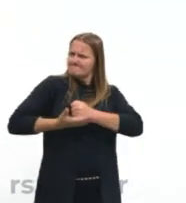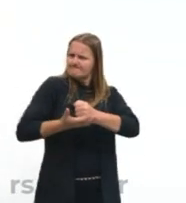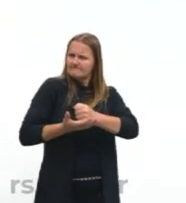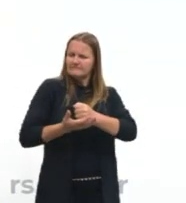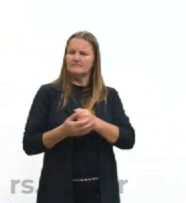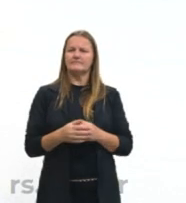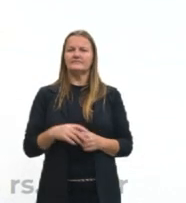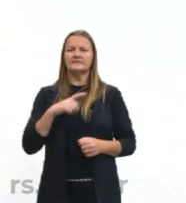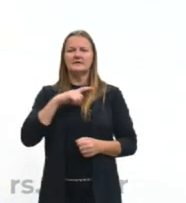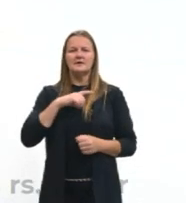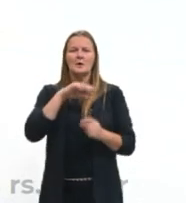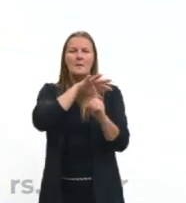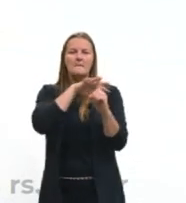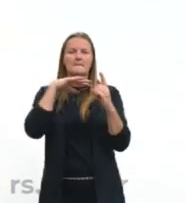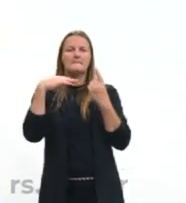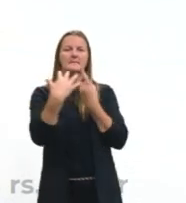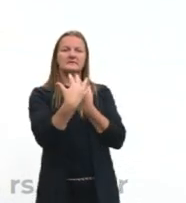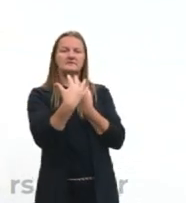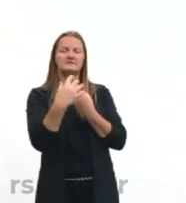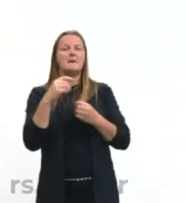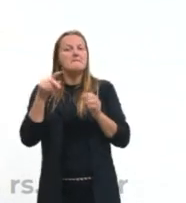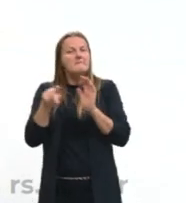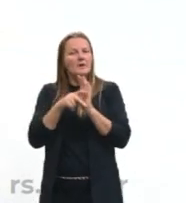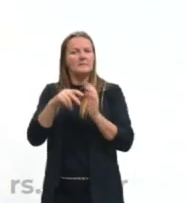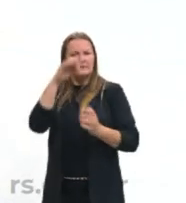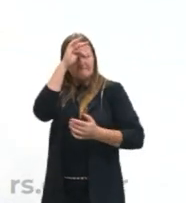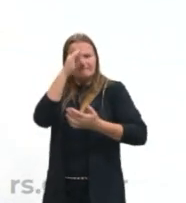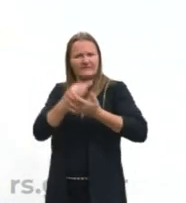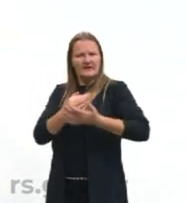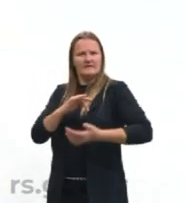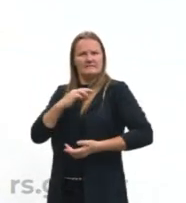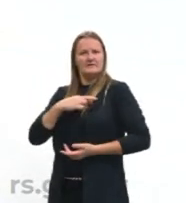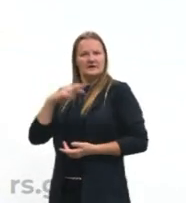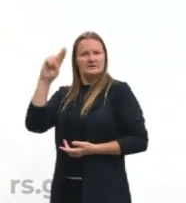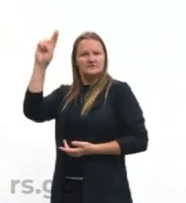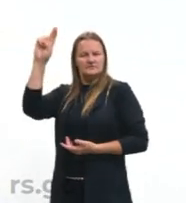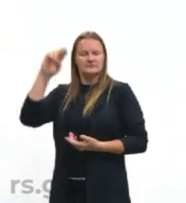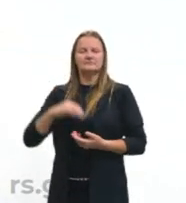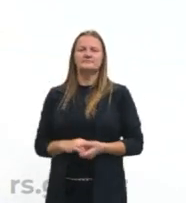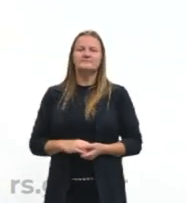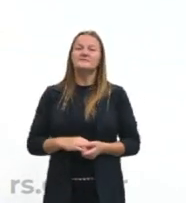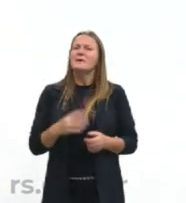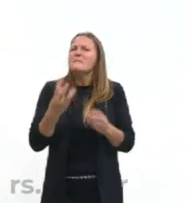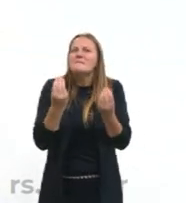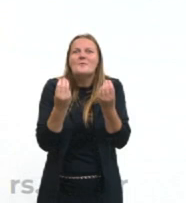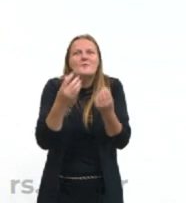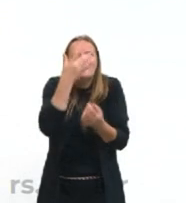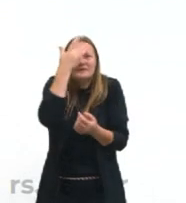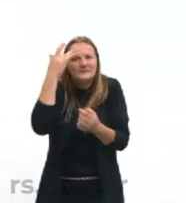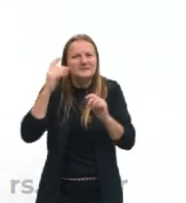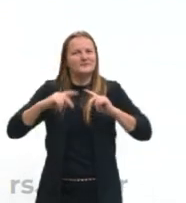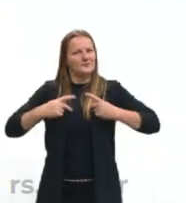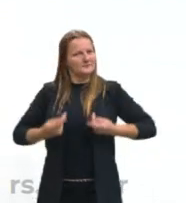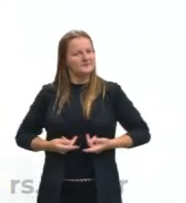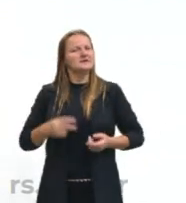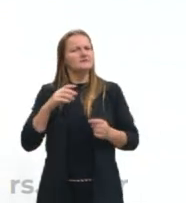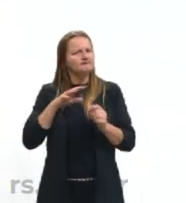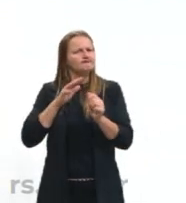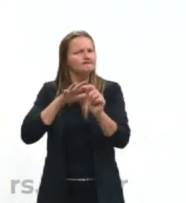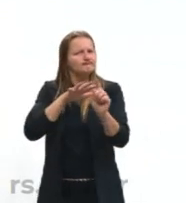baseado na Perspectiva religiosa e na fé Religiosa e que muitas pessoas